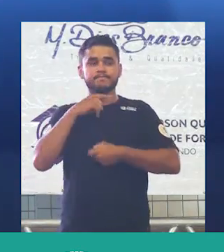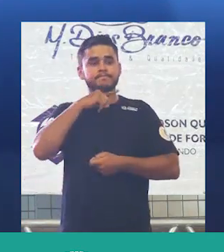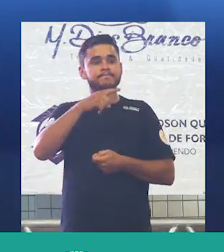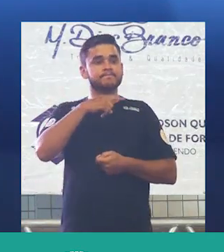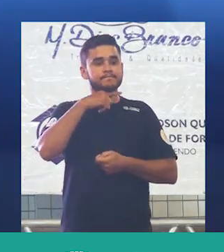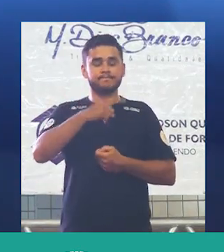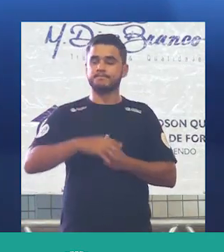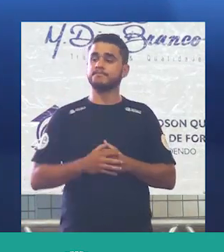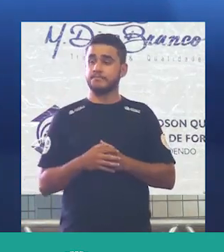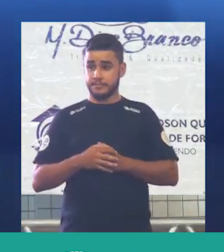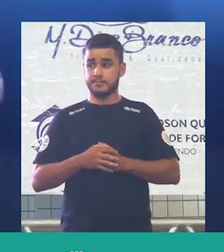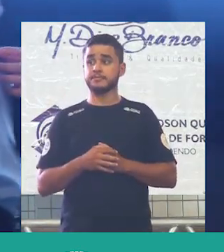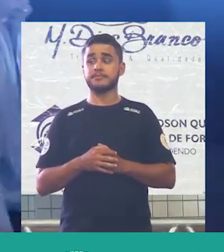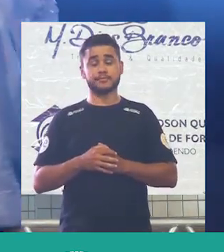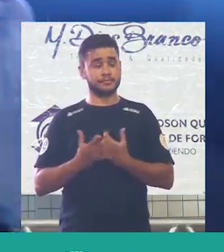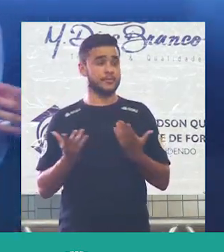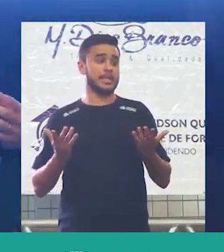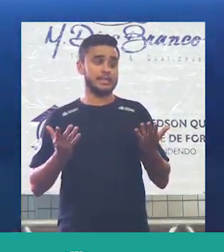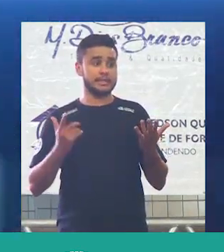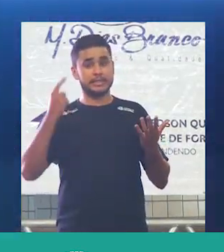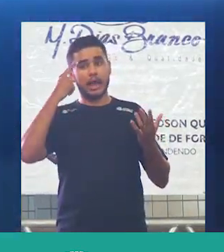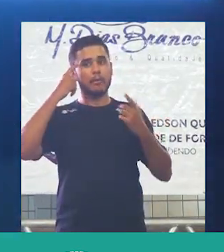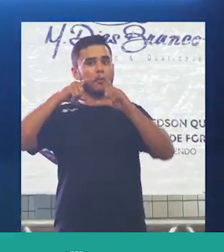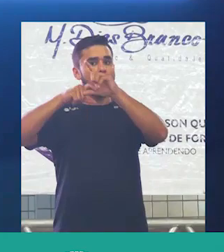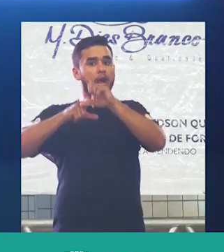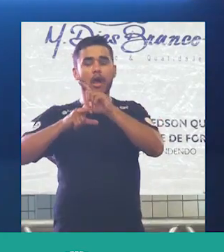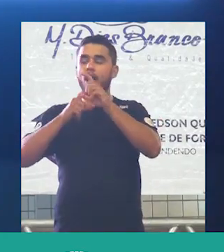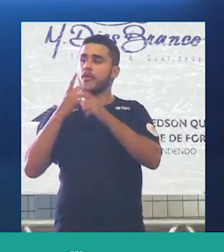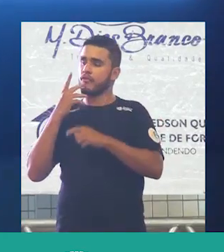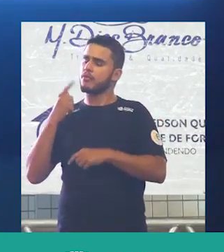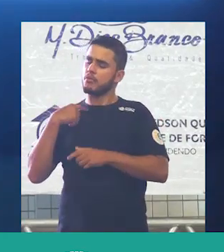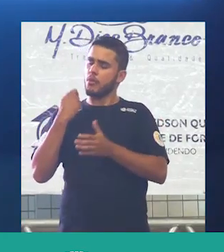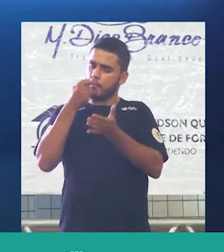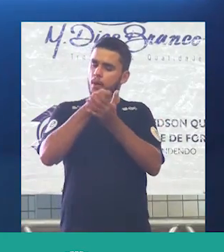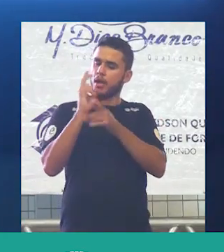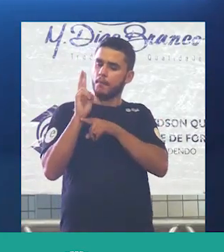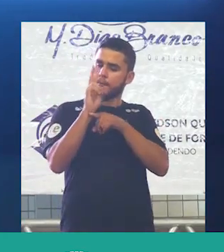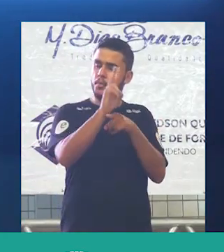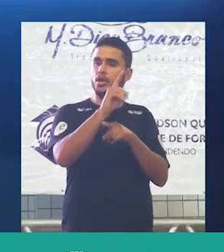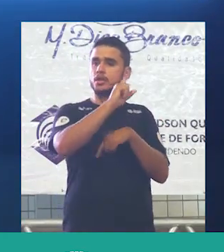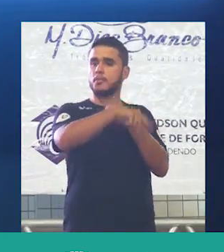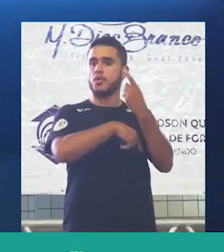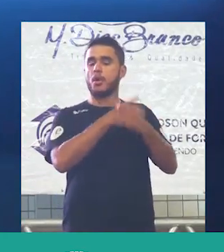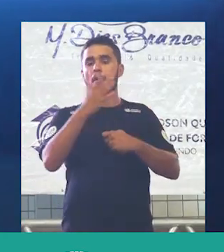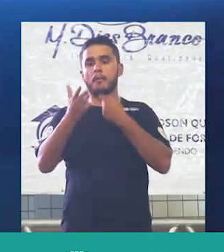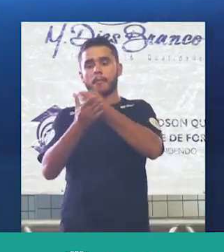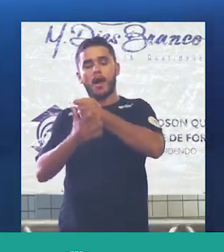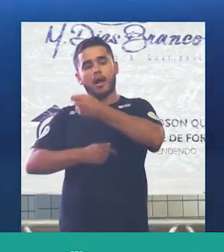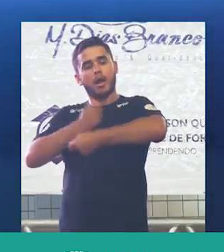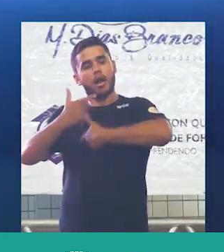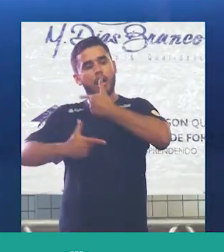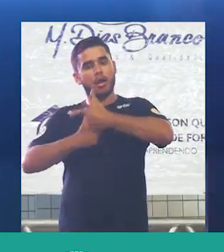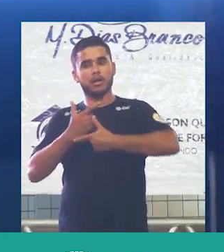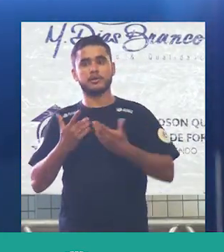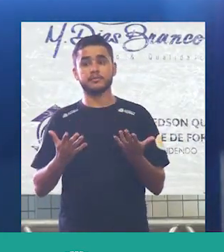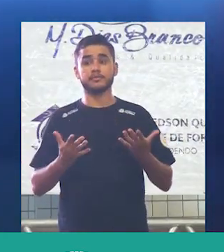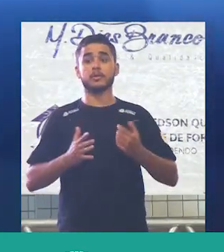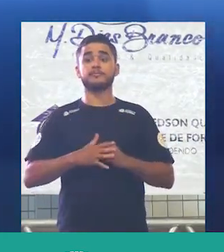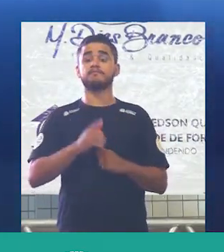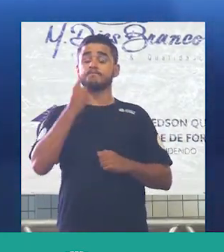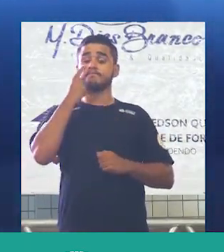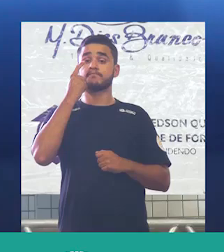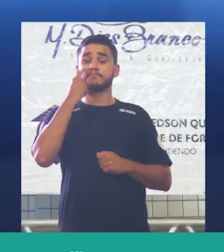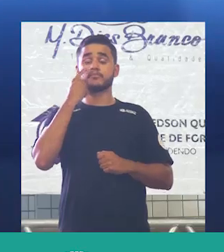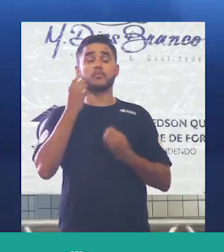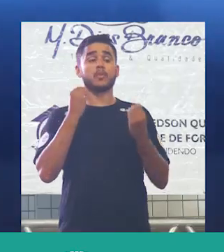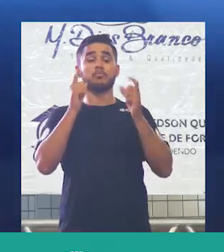bem. Então, dessa forma, haviam vários interesses aqui no Brasil em acabar com a escravidão. Primeiro